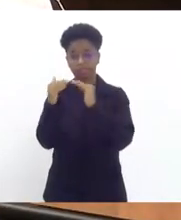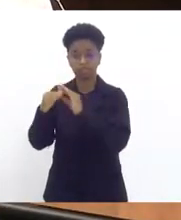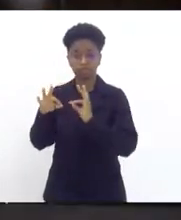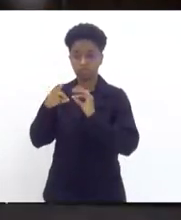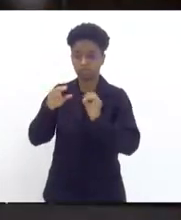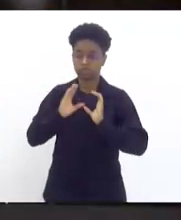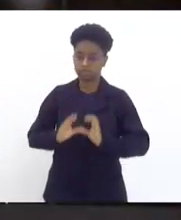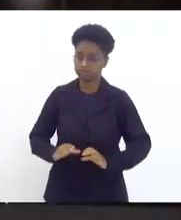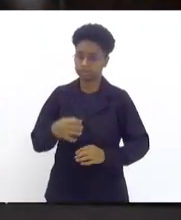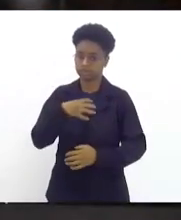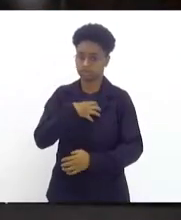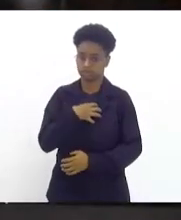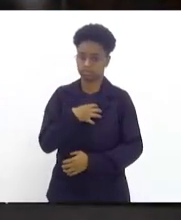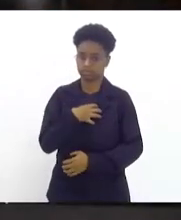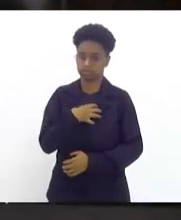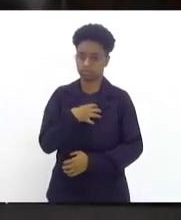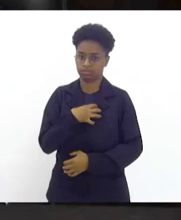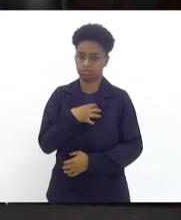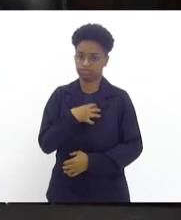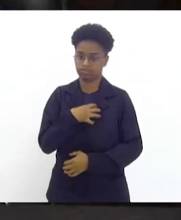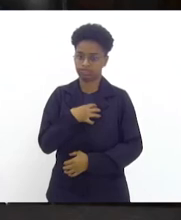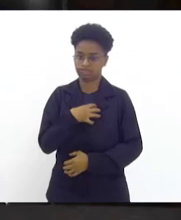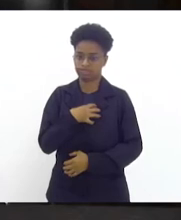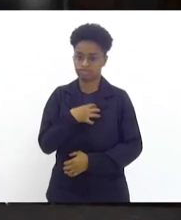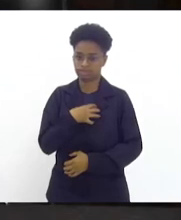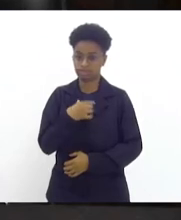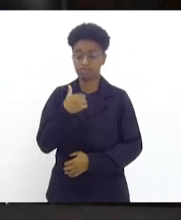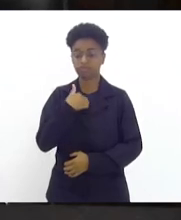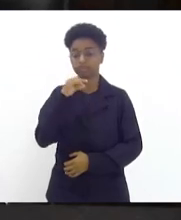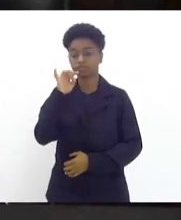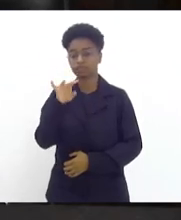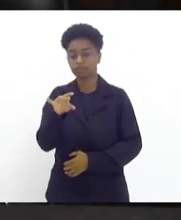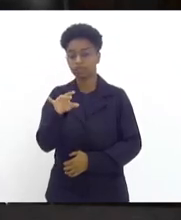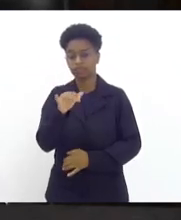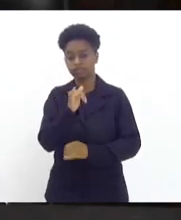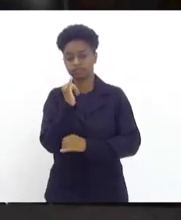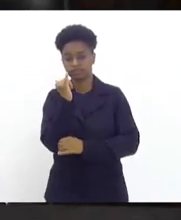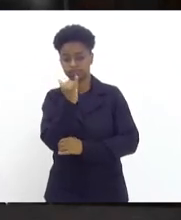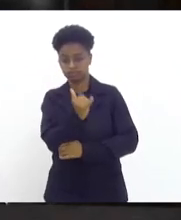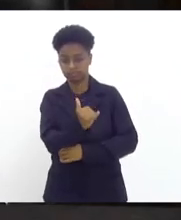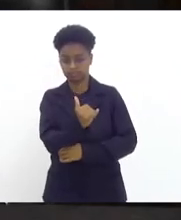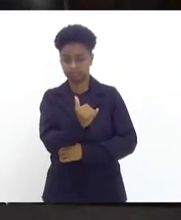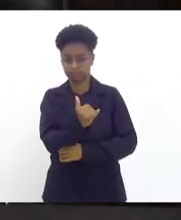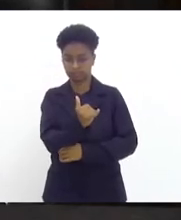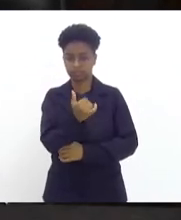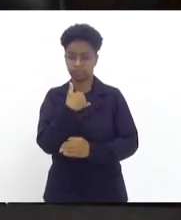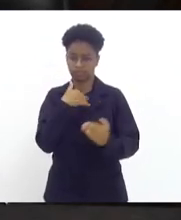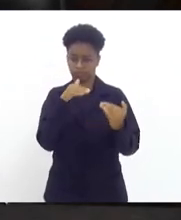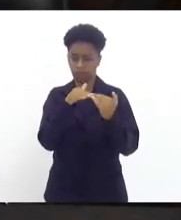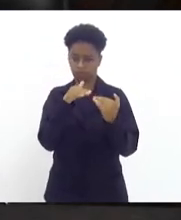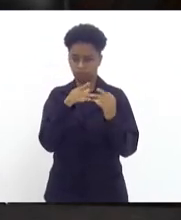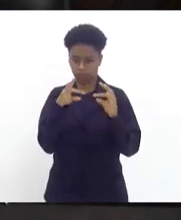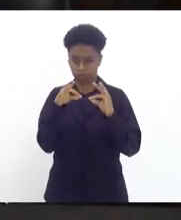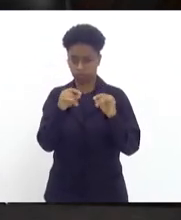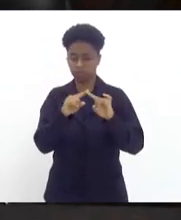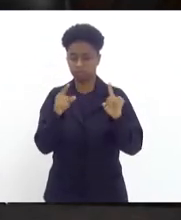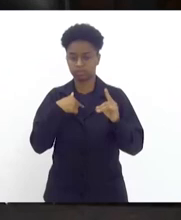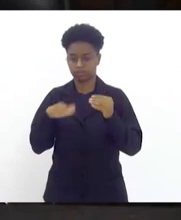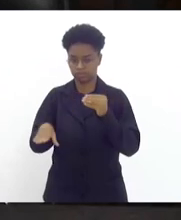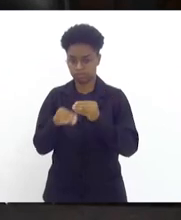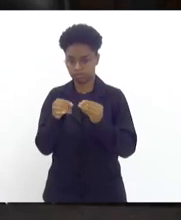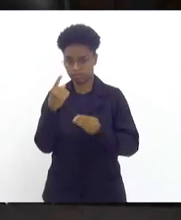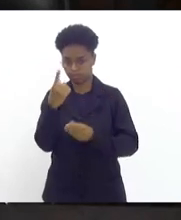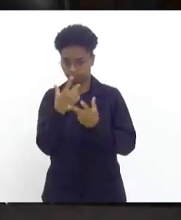sente eu só diria comum com tudo que você falou Roberta mas só faria um pequeno adendo